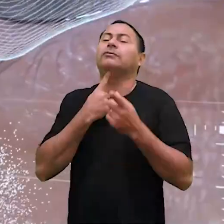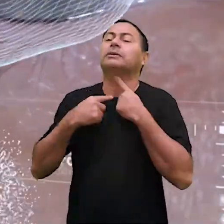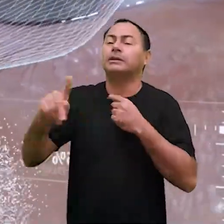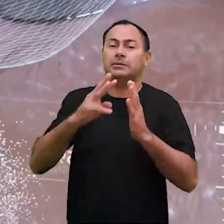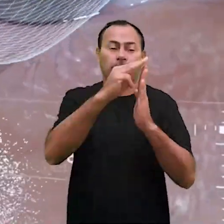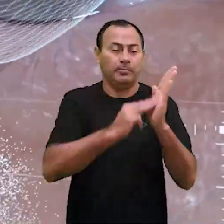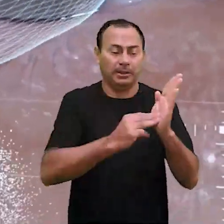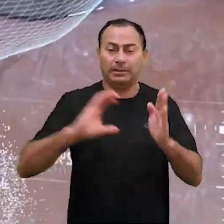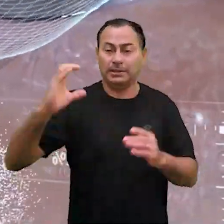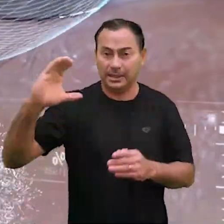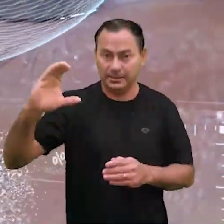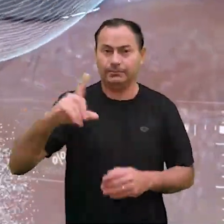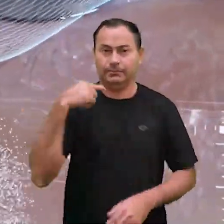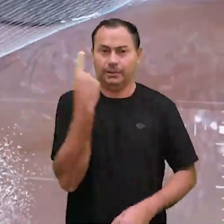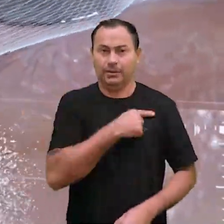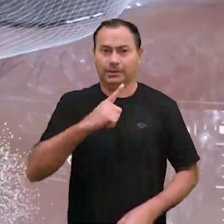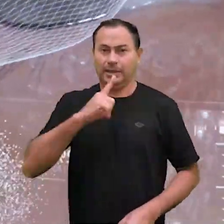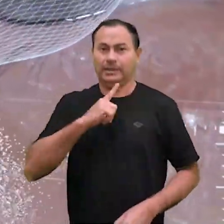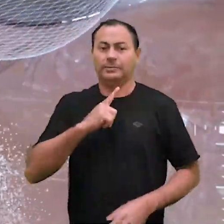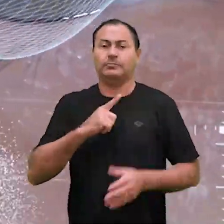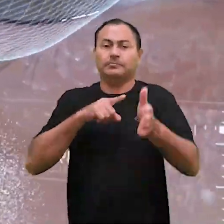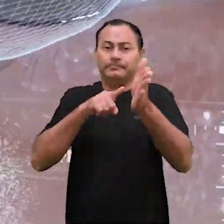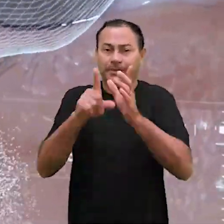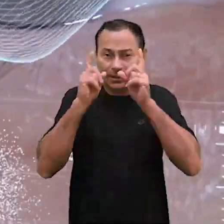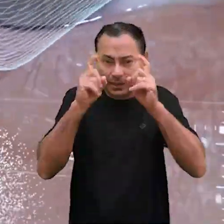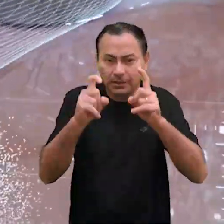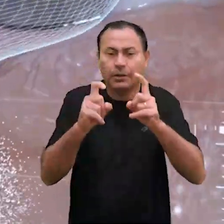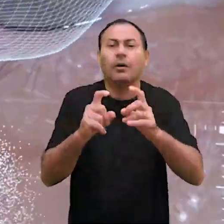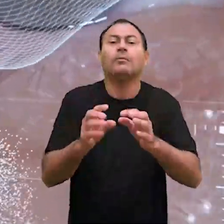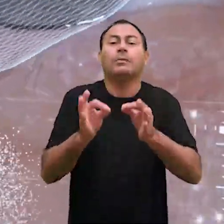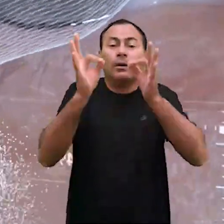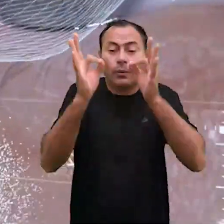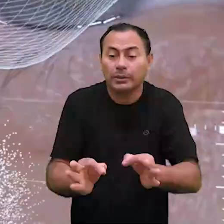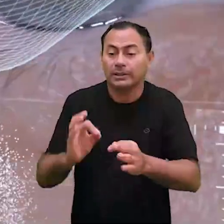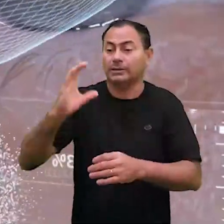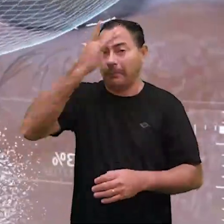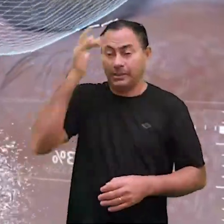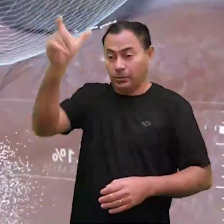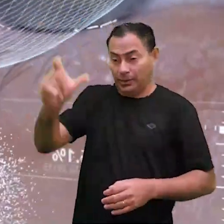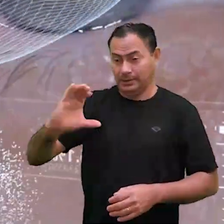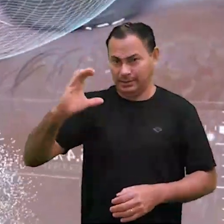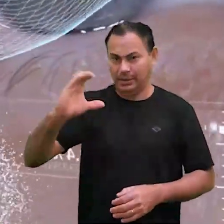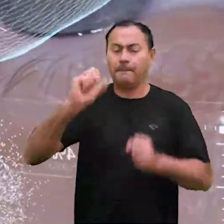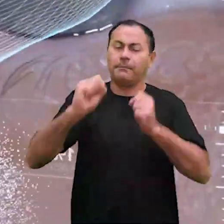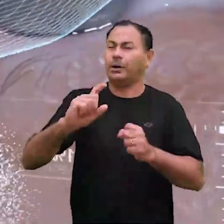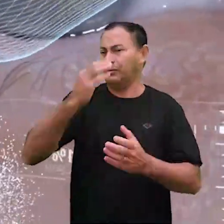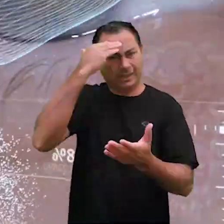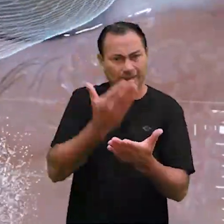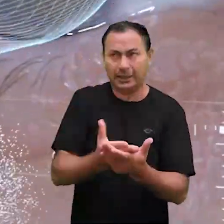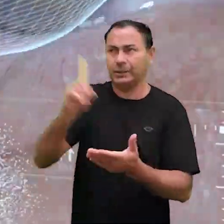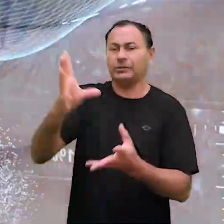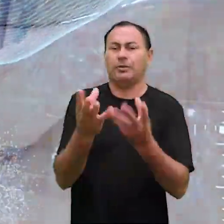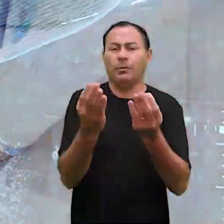conta própria os parâmetros dos métodos da ciência, nós temos aqui uma questão interessante. Com certeza, um cientista